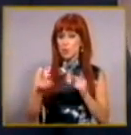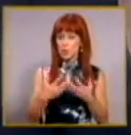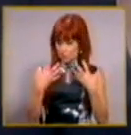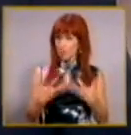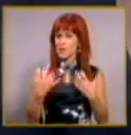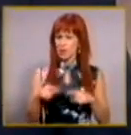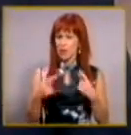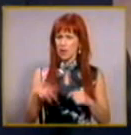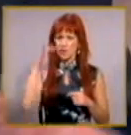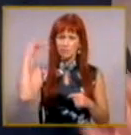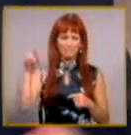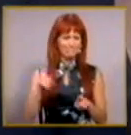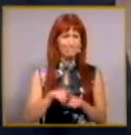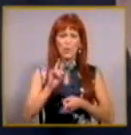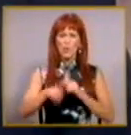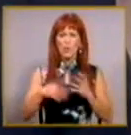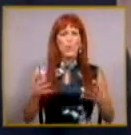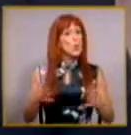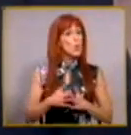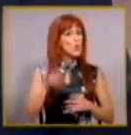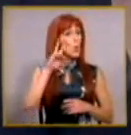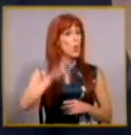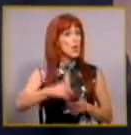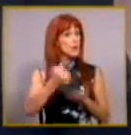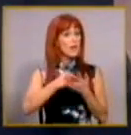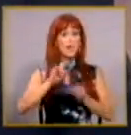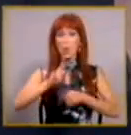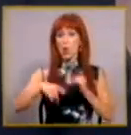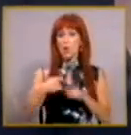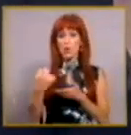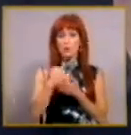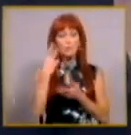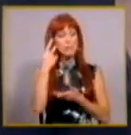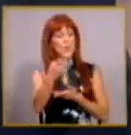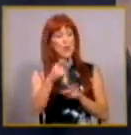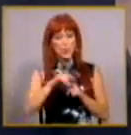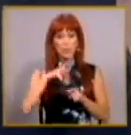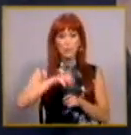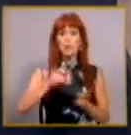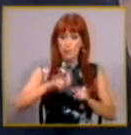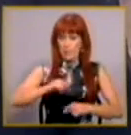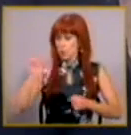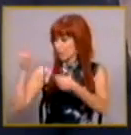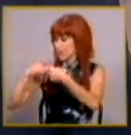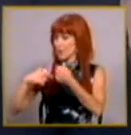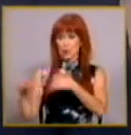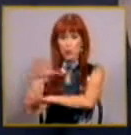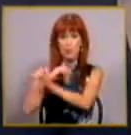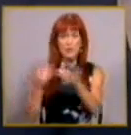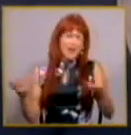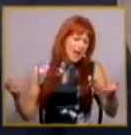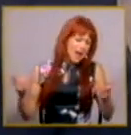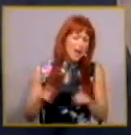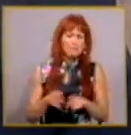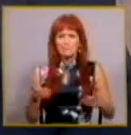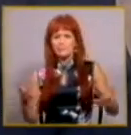peso externo do ponto de vista daquilo que são o olhar dos mercados, aquilo que é o olhar dos mercados relativamente ao nosso país e até dos nossos parceiros europeus. Agora,